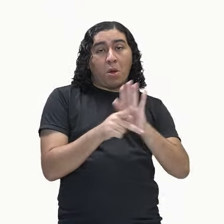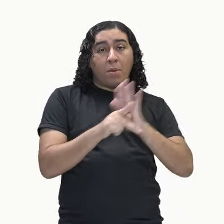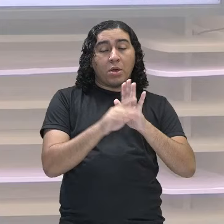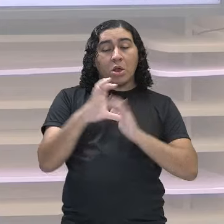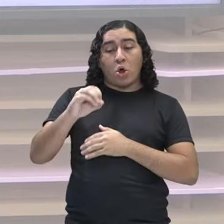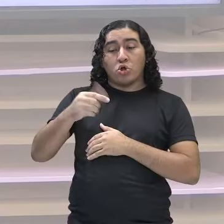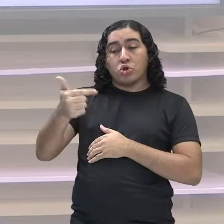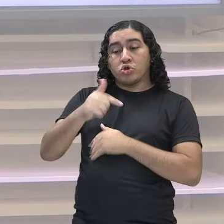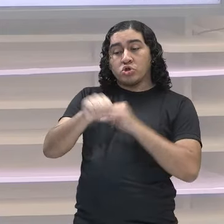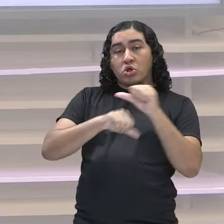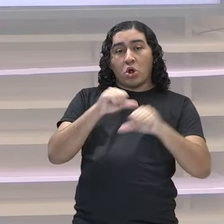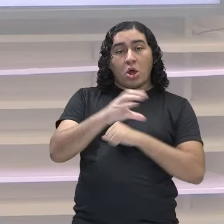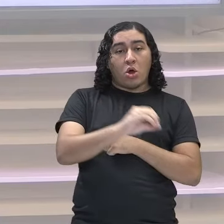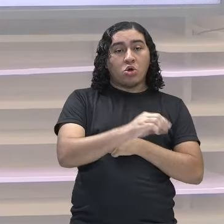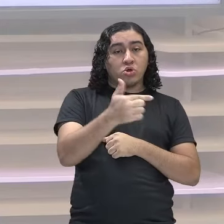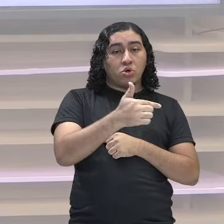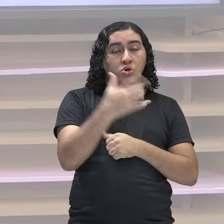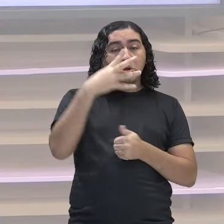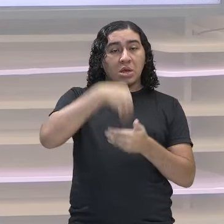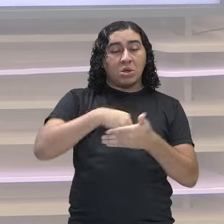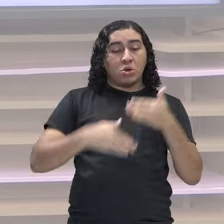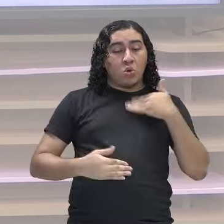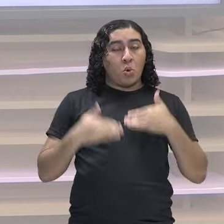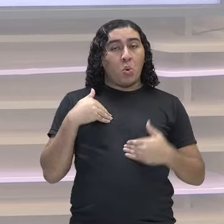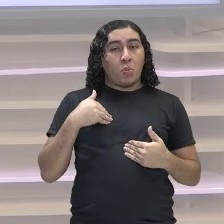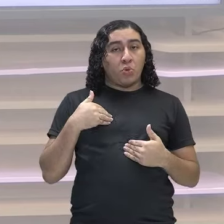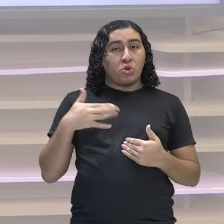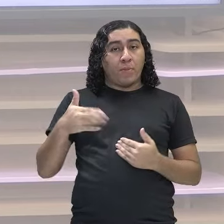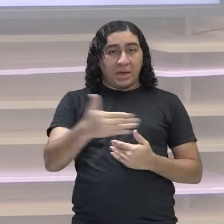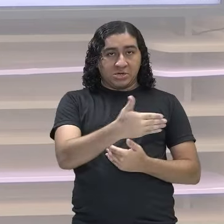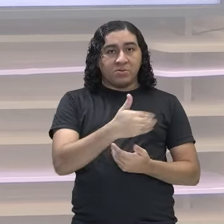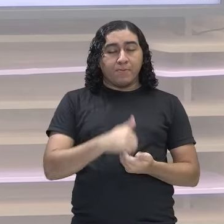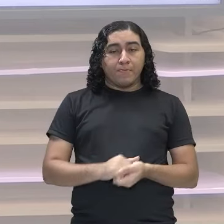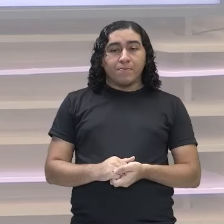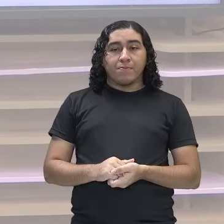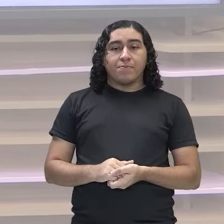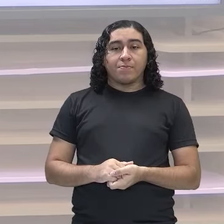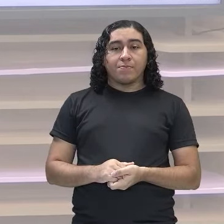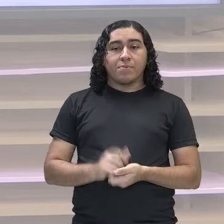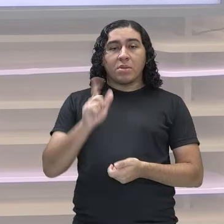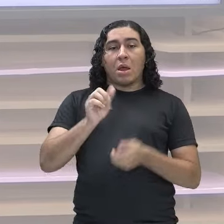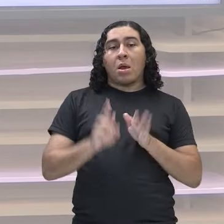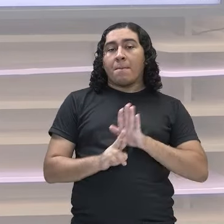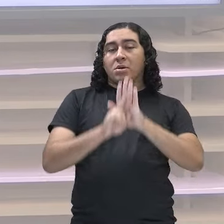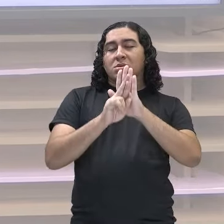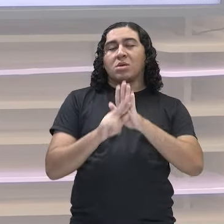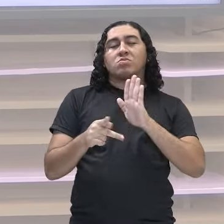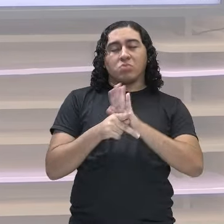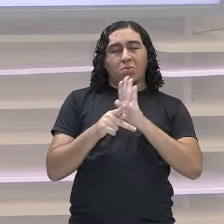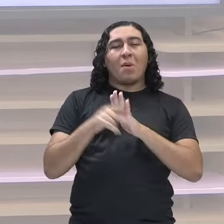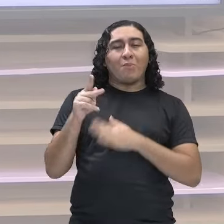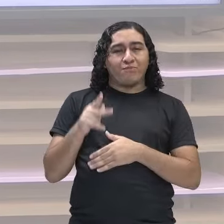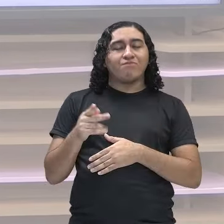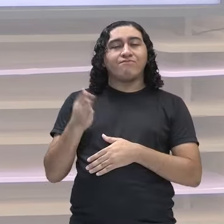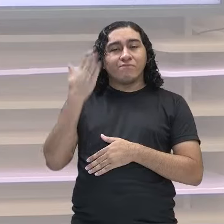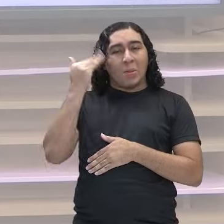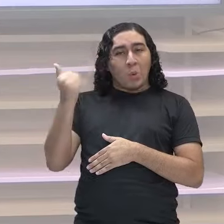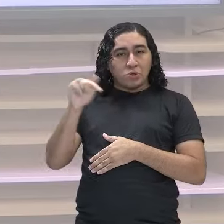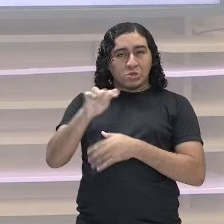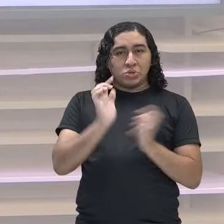pelo gás oxigênio no organismo das espécies, né? Então esse aqui é um representante bem famoso aí do grupo